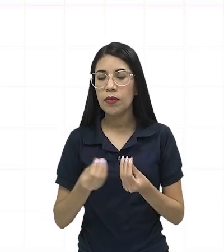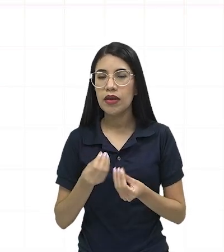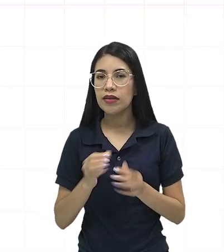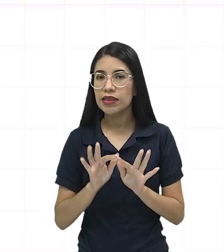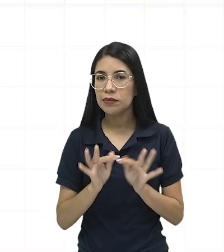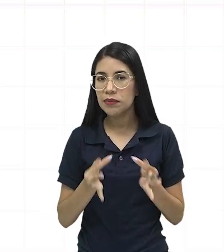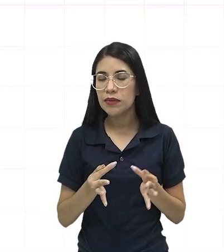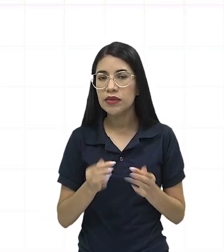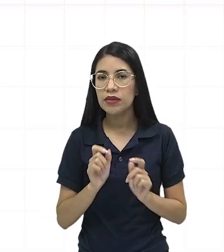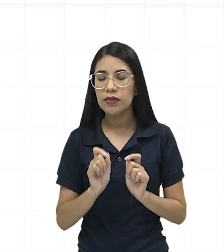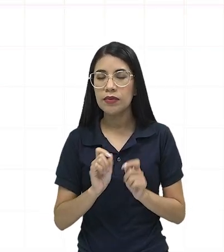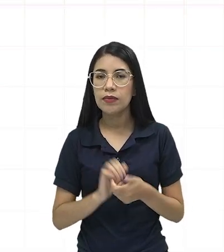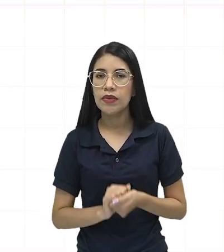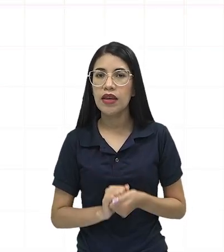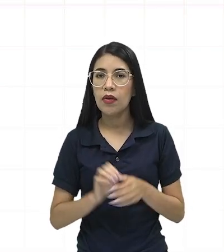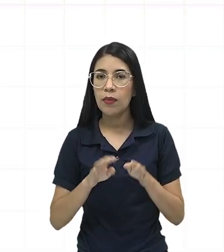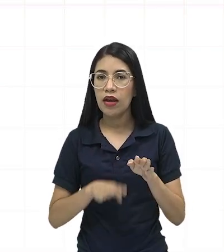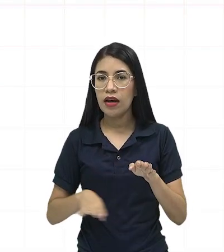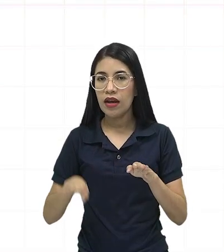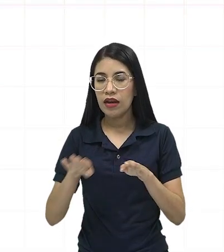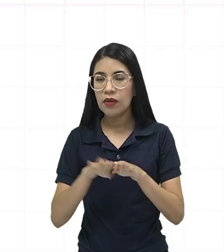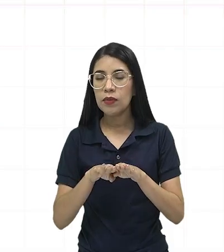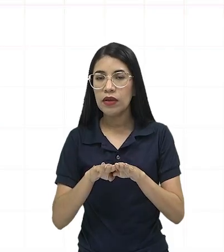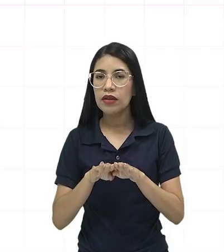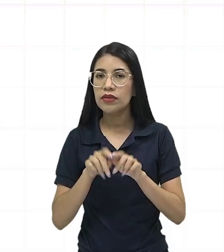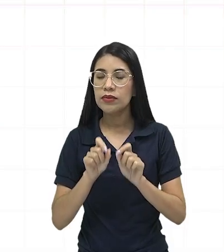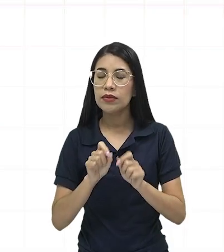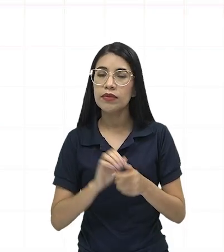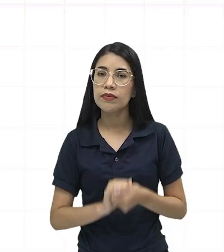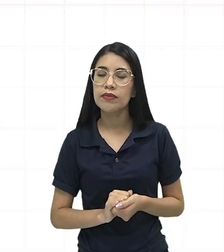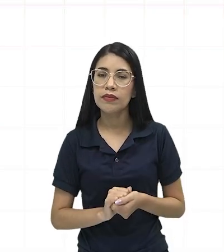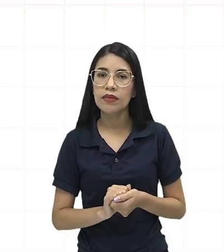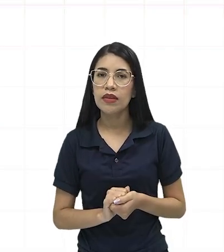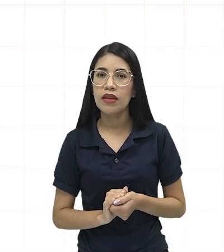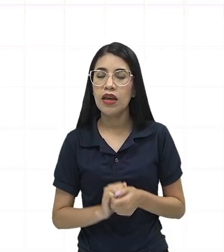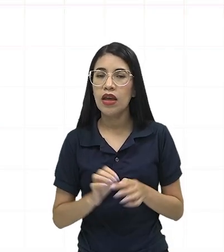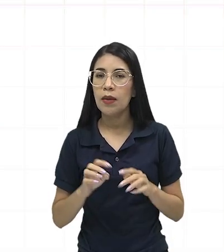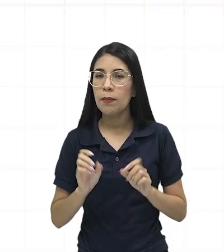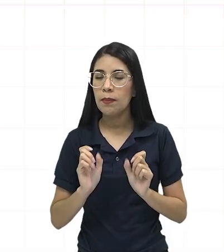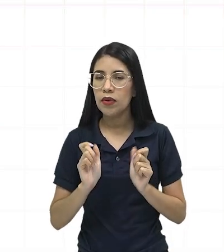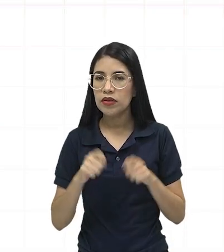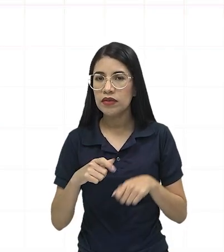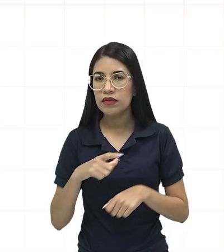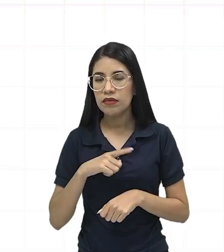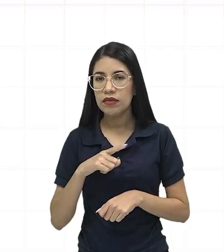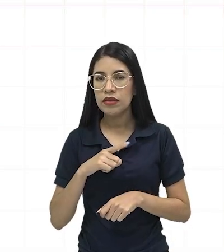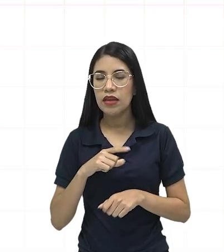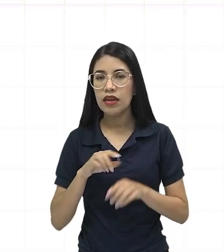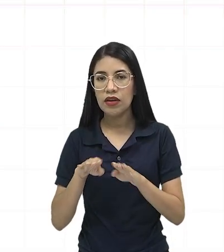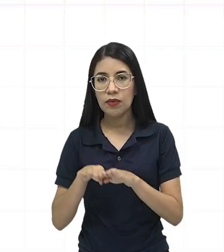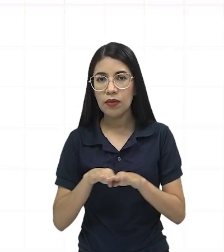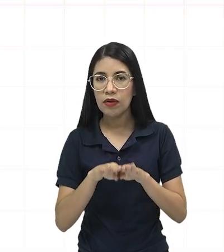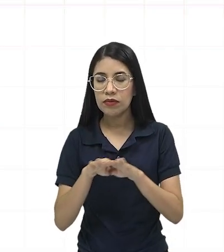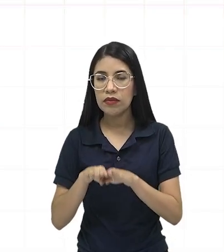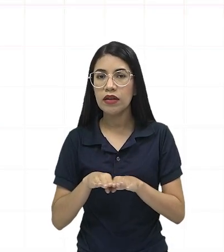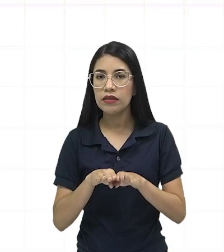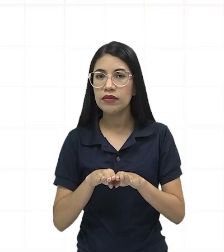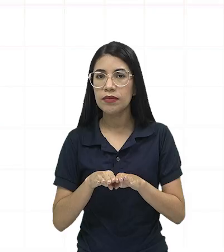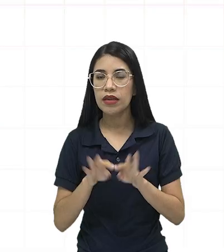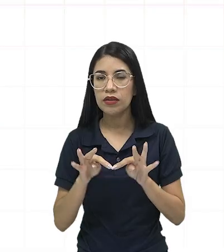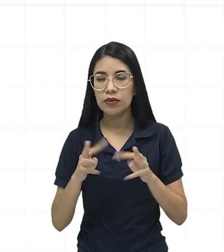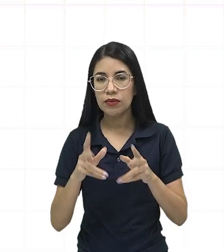bem simplificada o que seria essa equidade, é proporcionar essas ferramentas para que se alcance a igualdade, tá